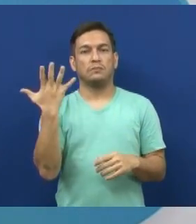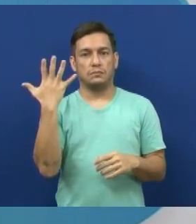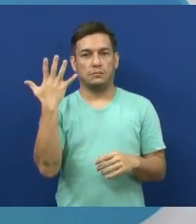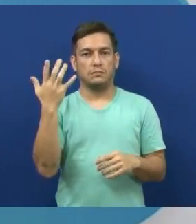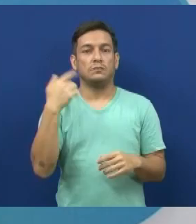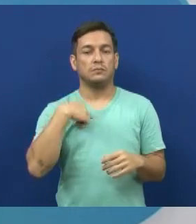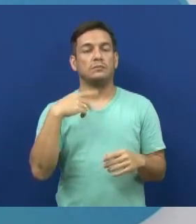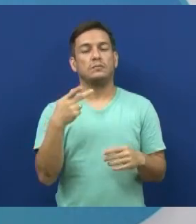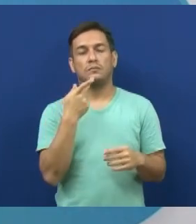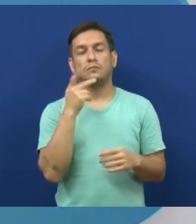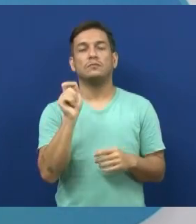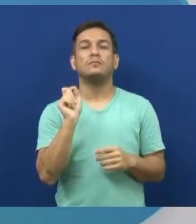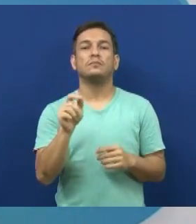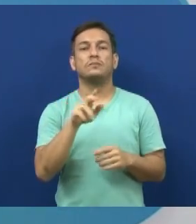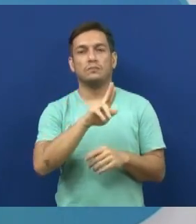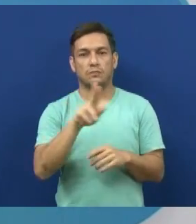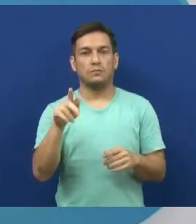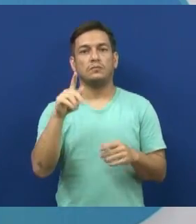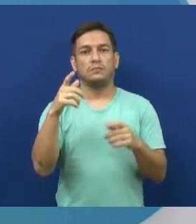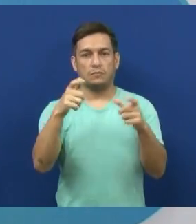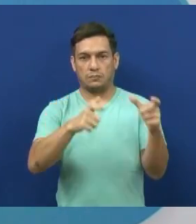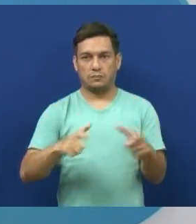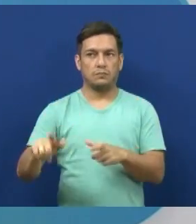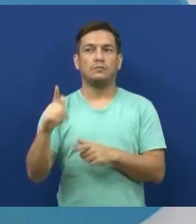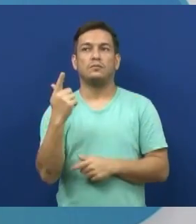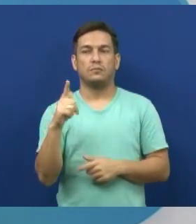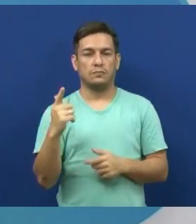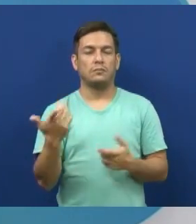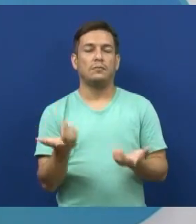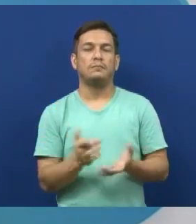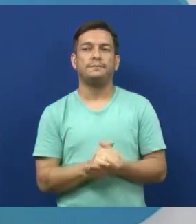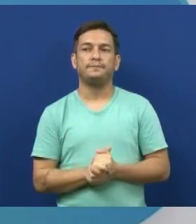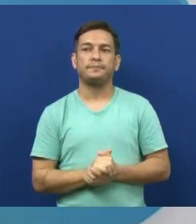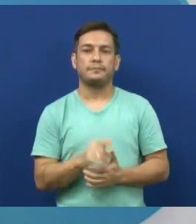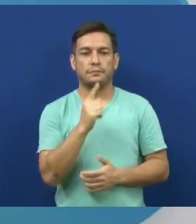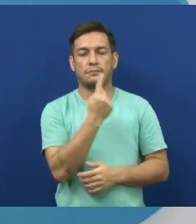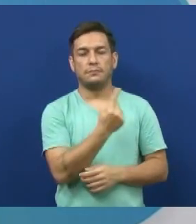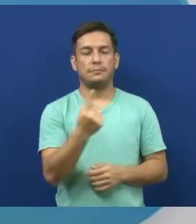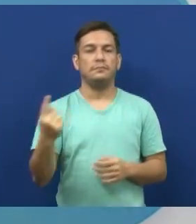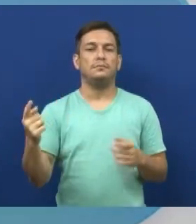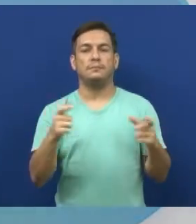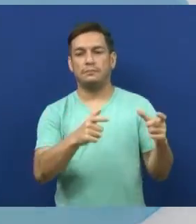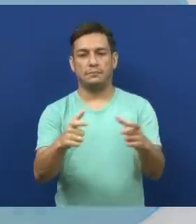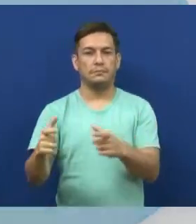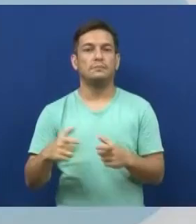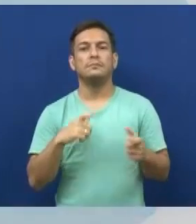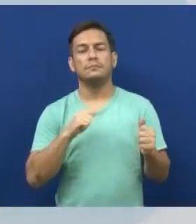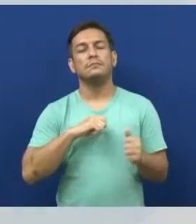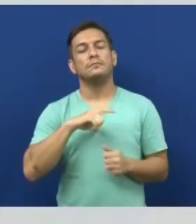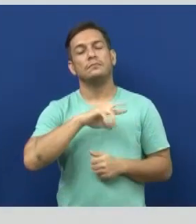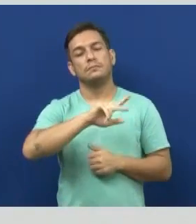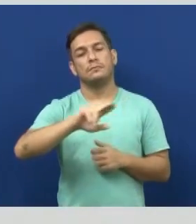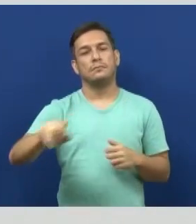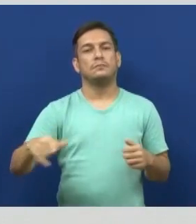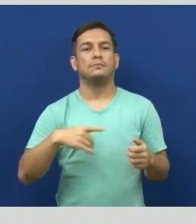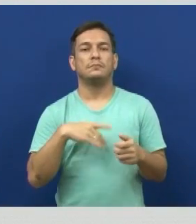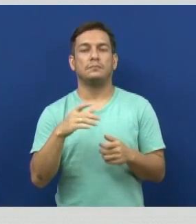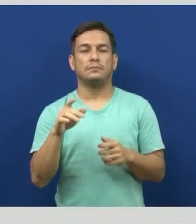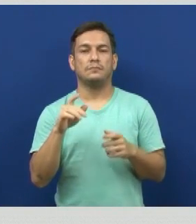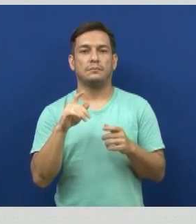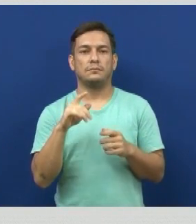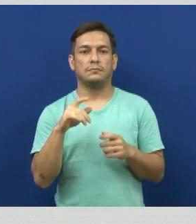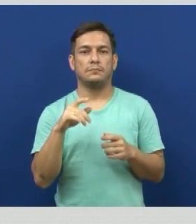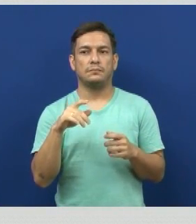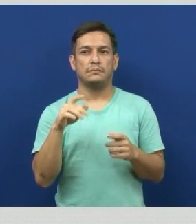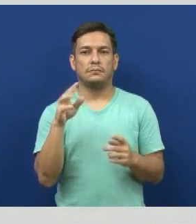que eu denomino espaço geográfico. Cada espaço pode ter diferentes formas ou